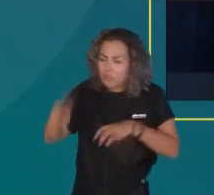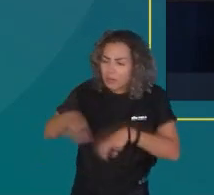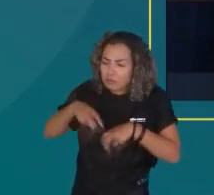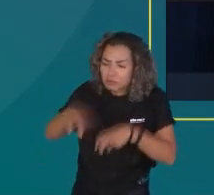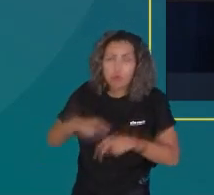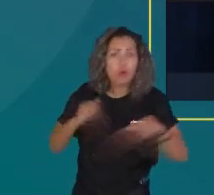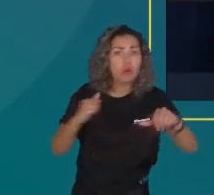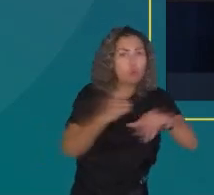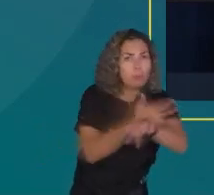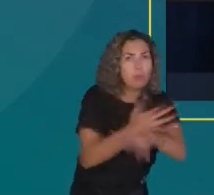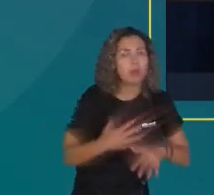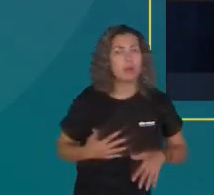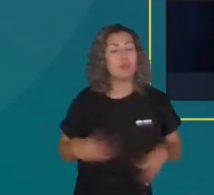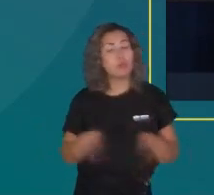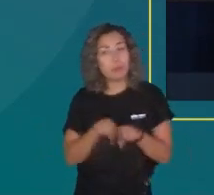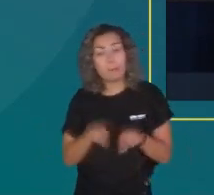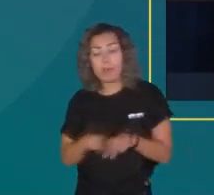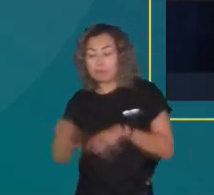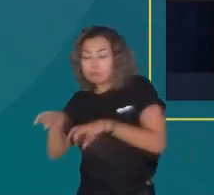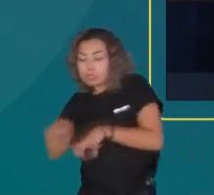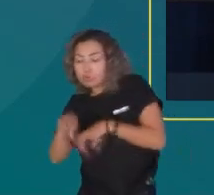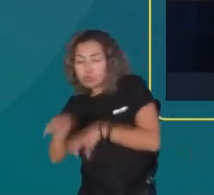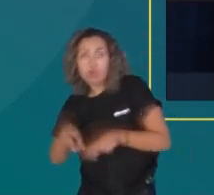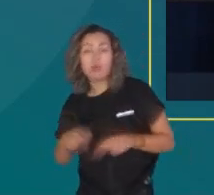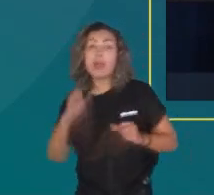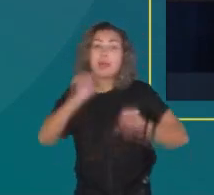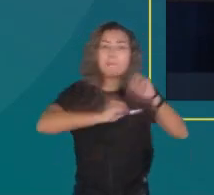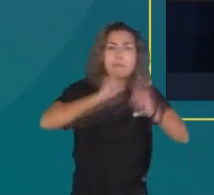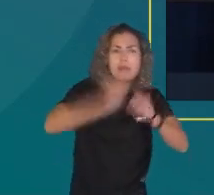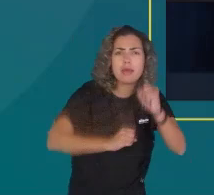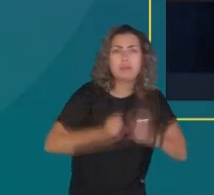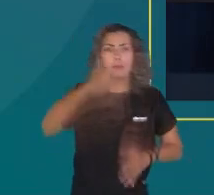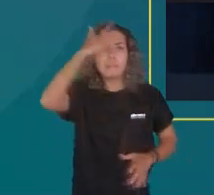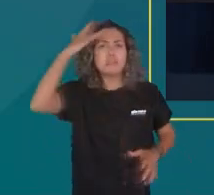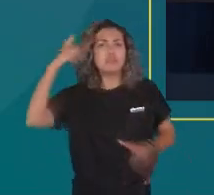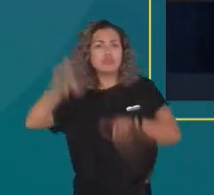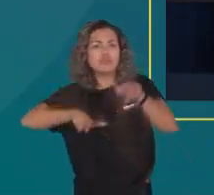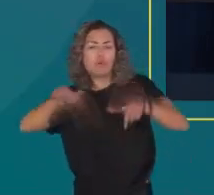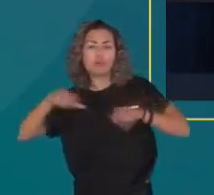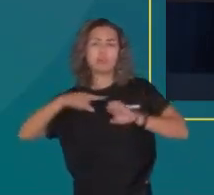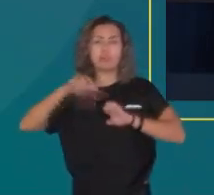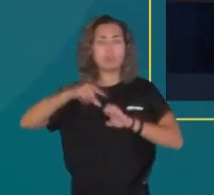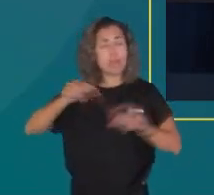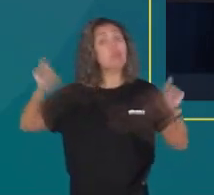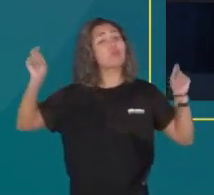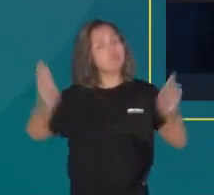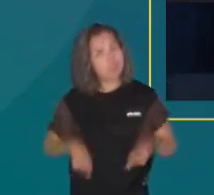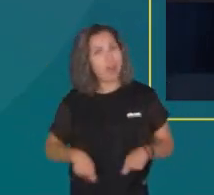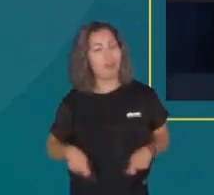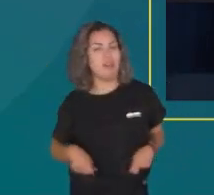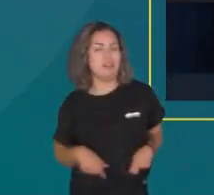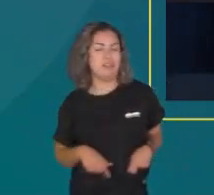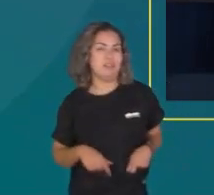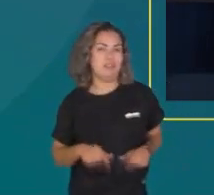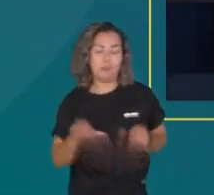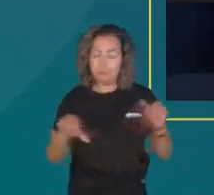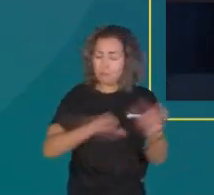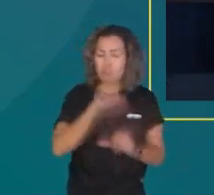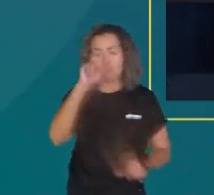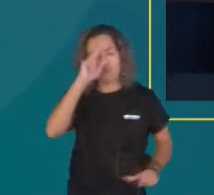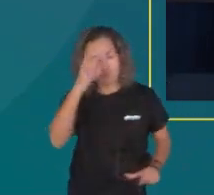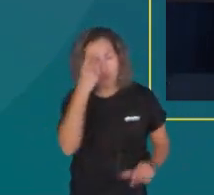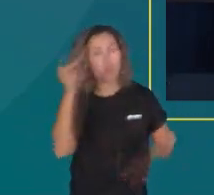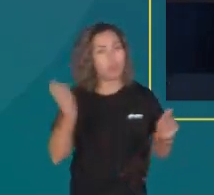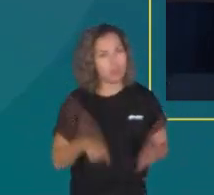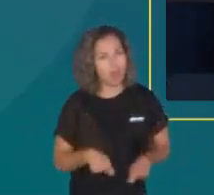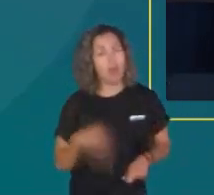agricultores periurbanos, empresas, empresários, formadores de opinião. E assim a gente consegue ser mais